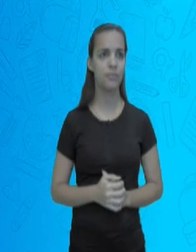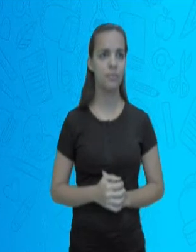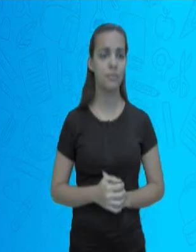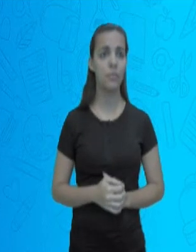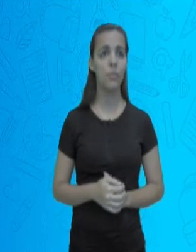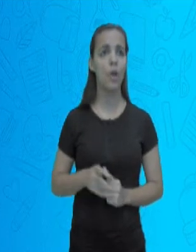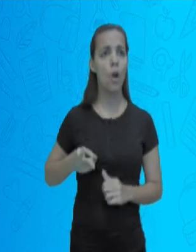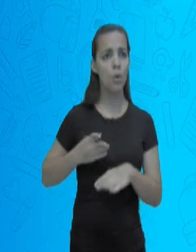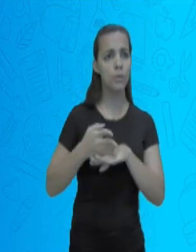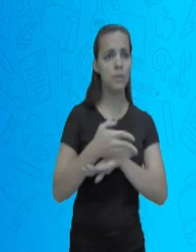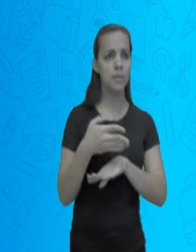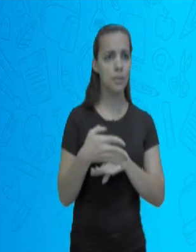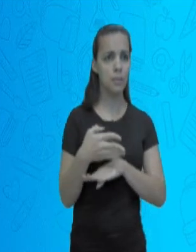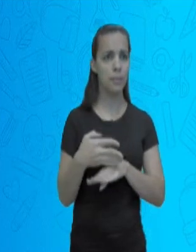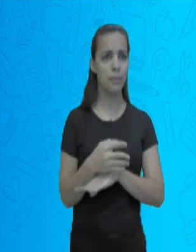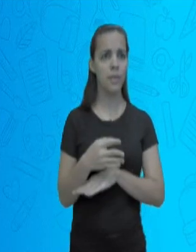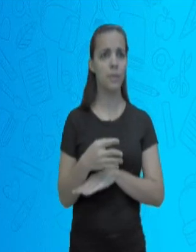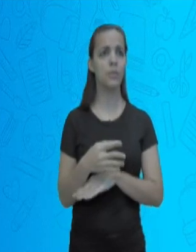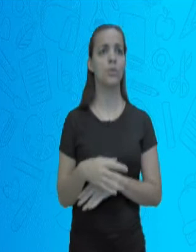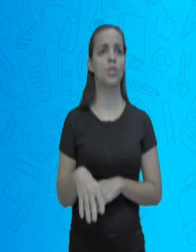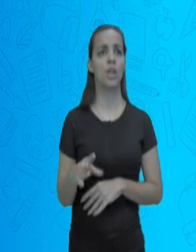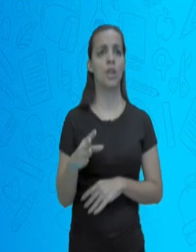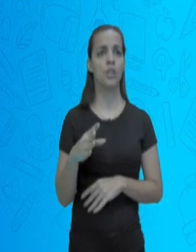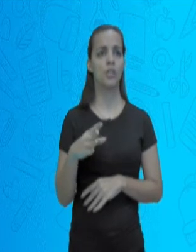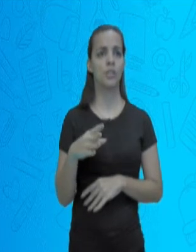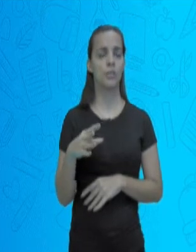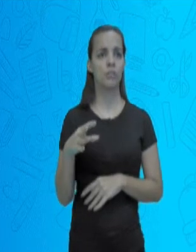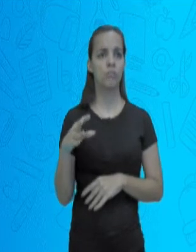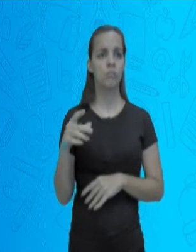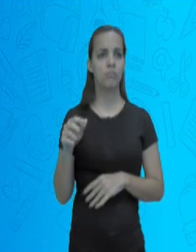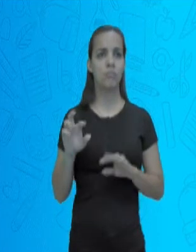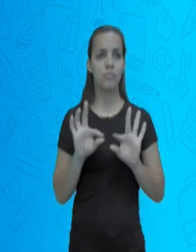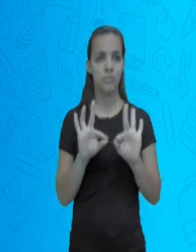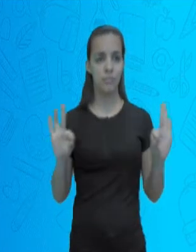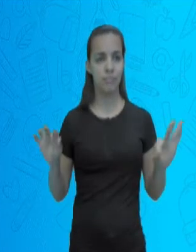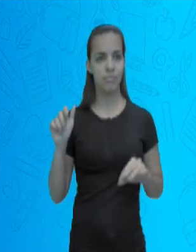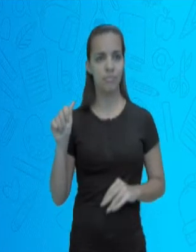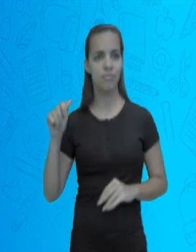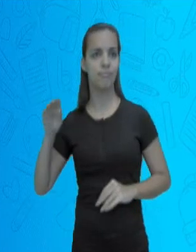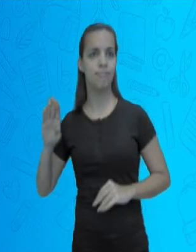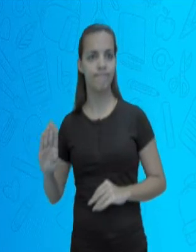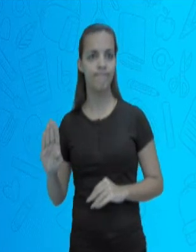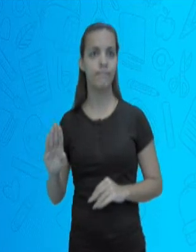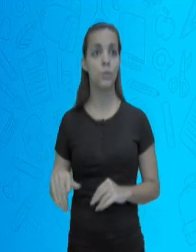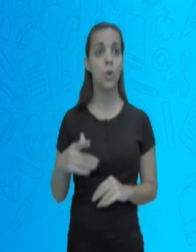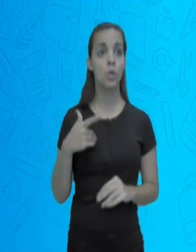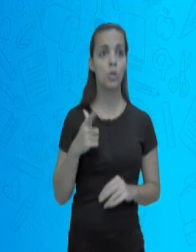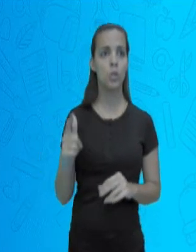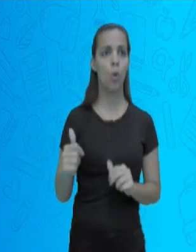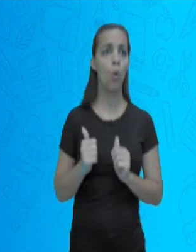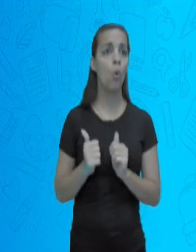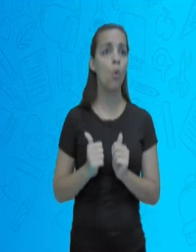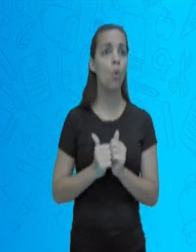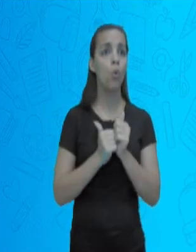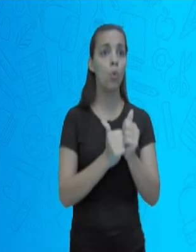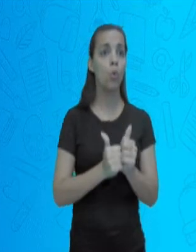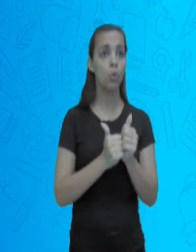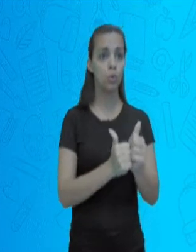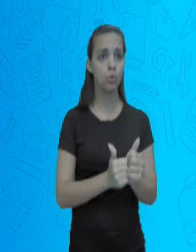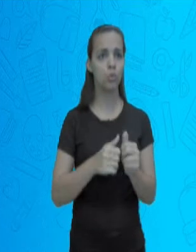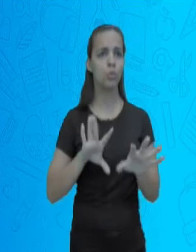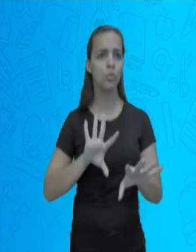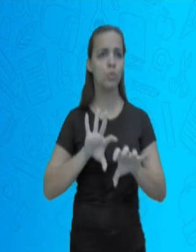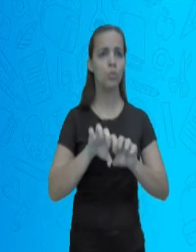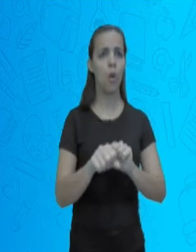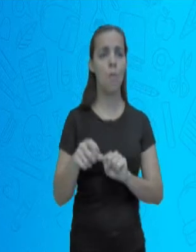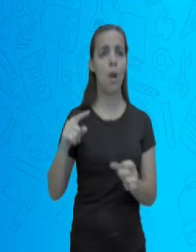de reta AB é o conjunto de pontos formados pelo ponto A, pelo ponto B e por todos os